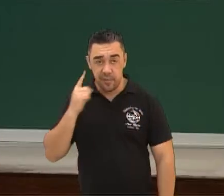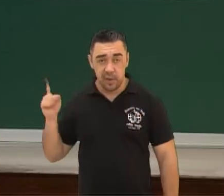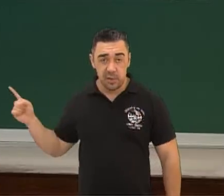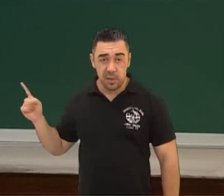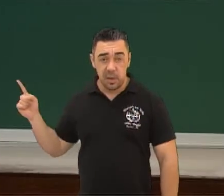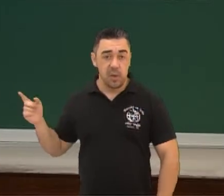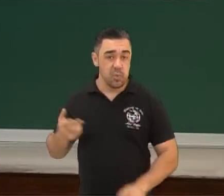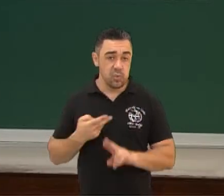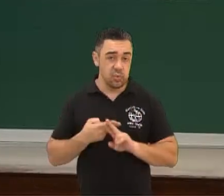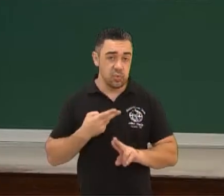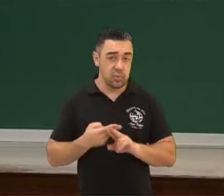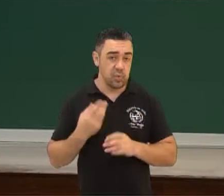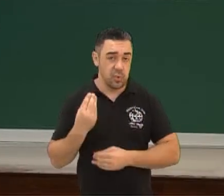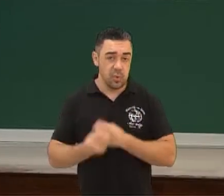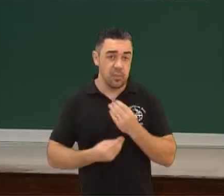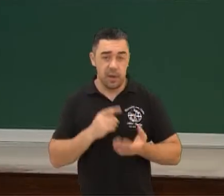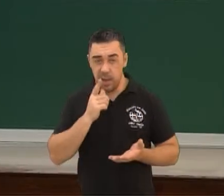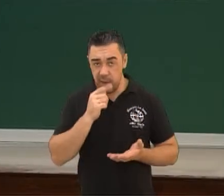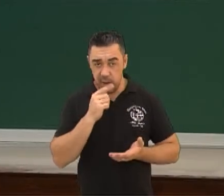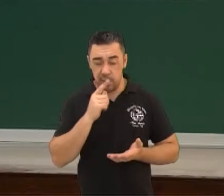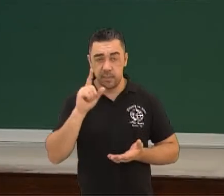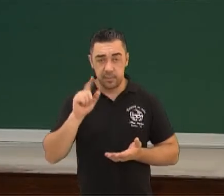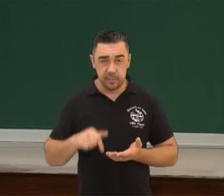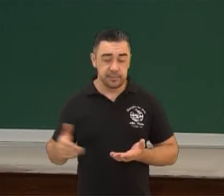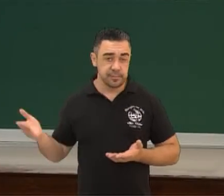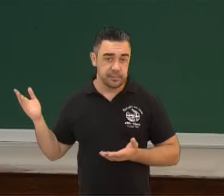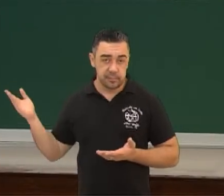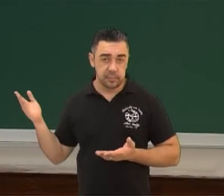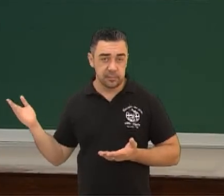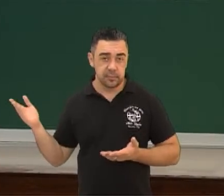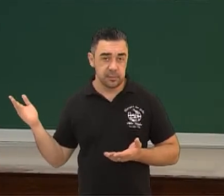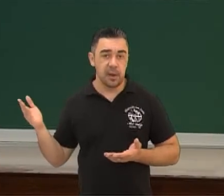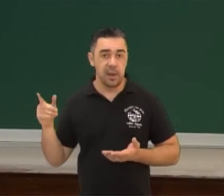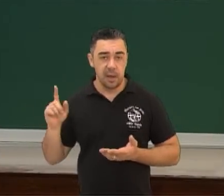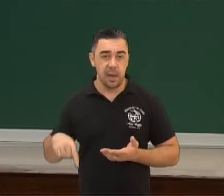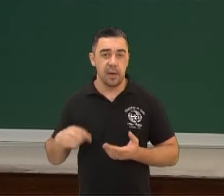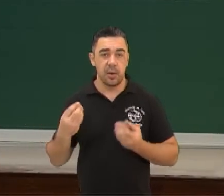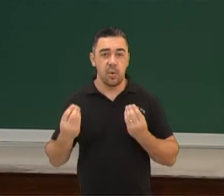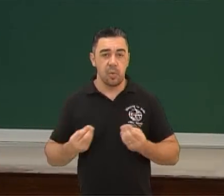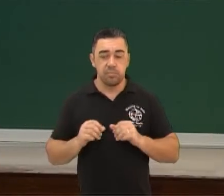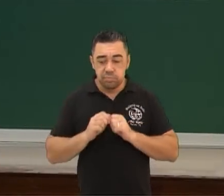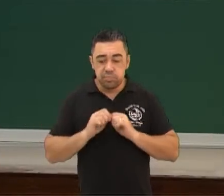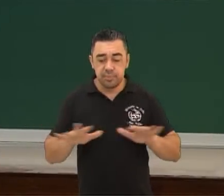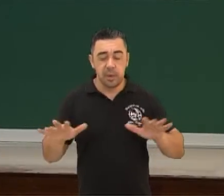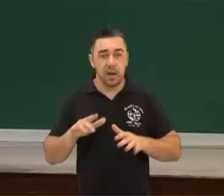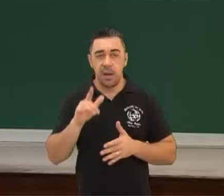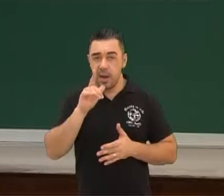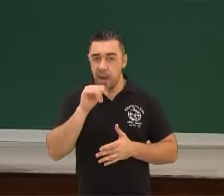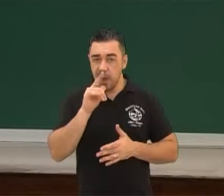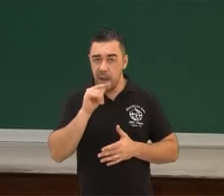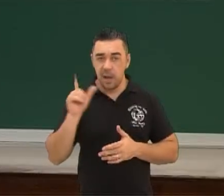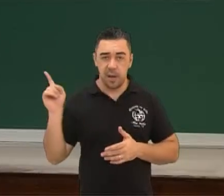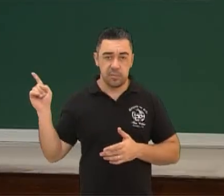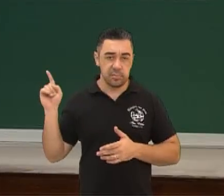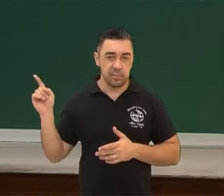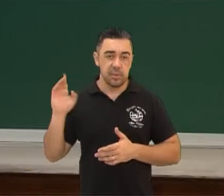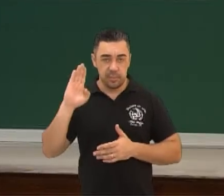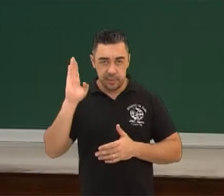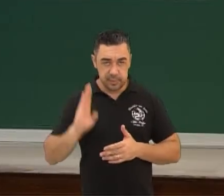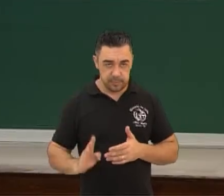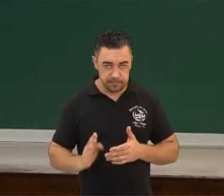uso da água ali na agricultura e na pecuária. E como é essa distribuição do uso da água doce no